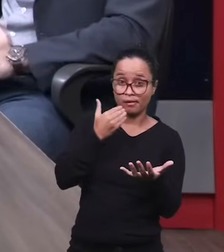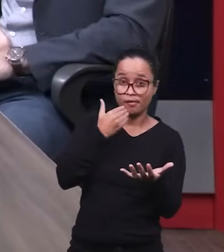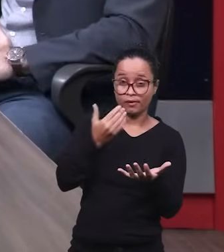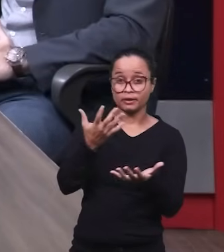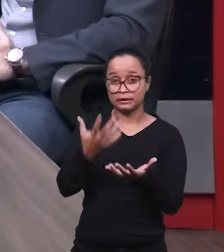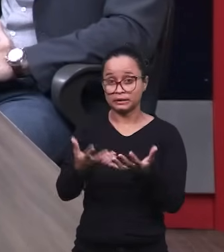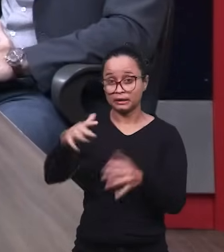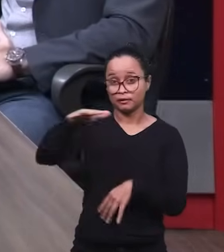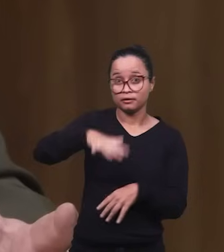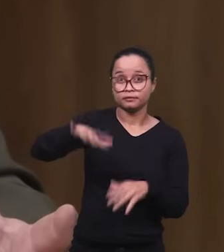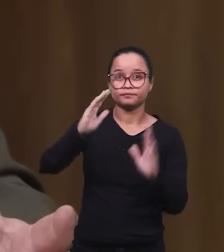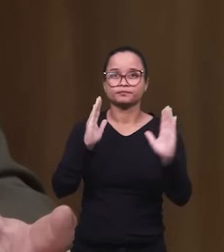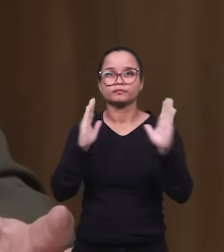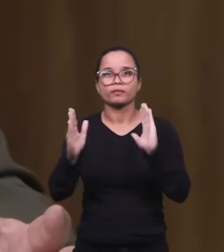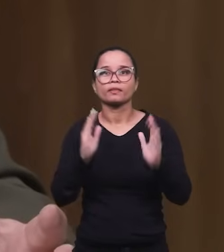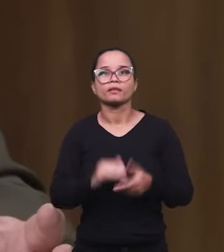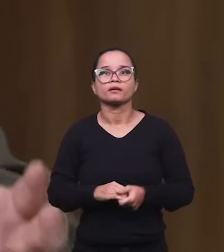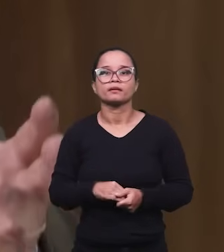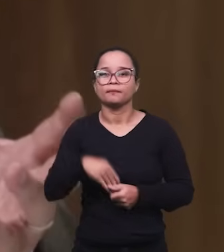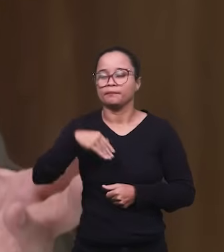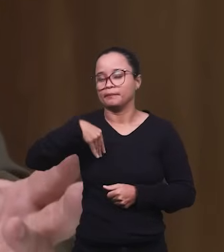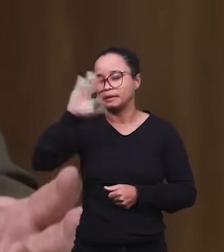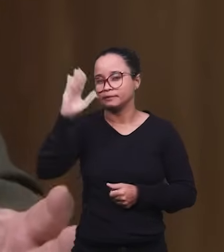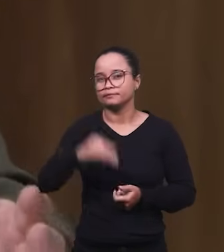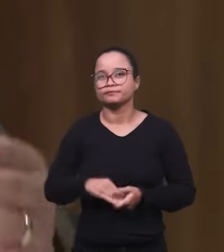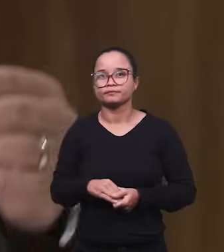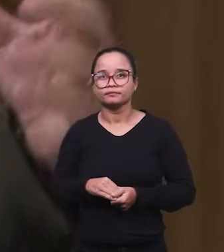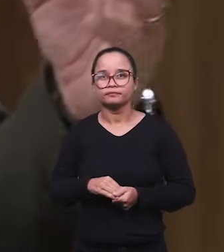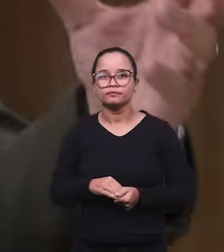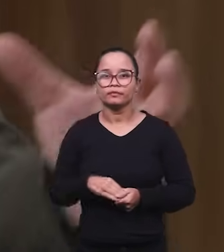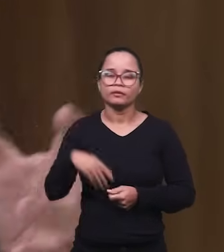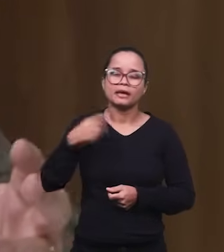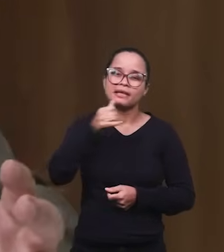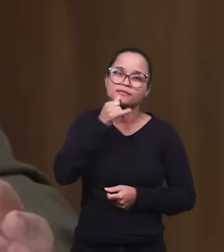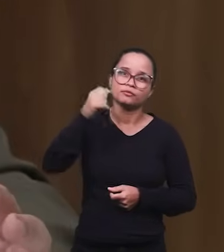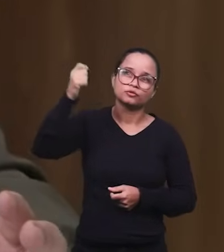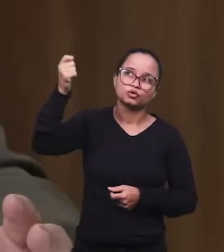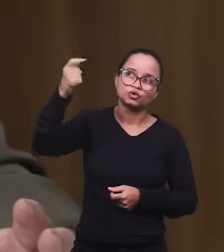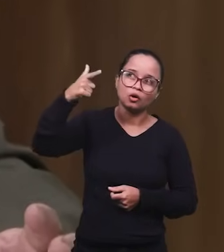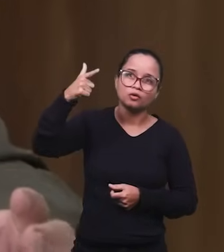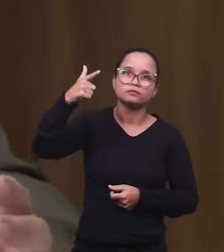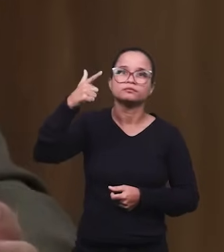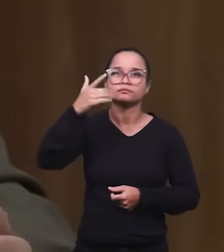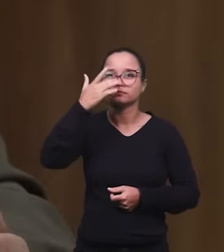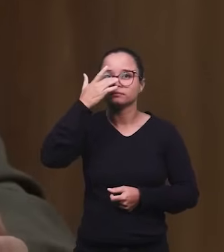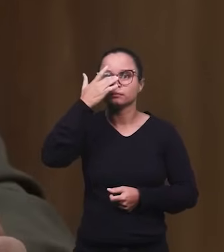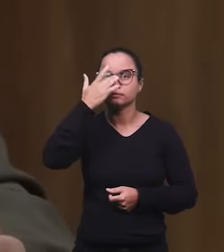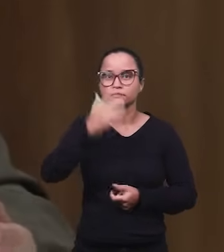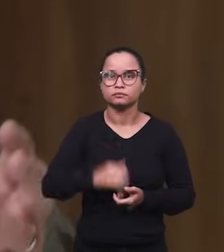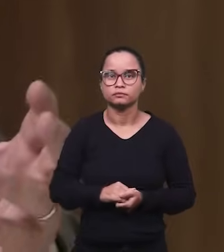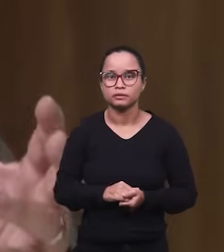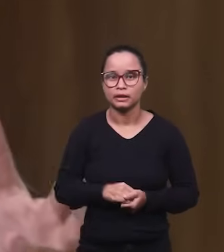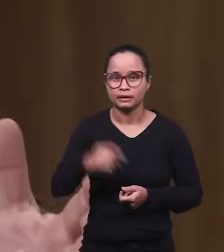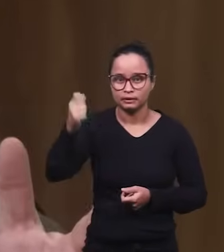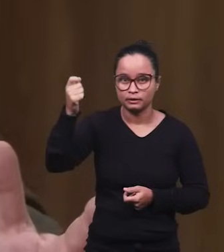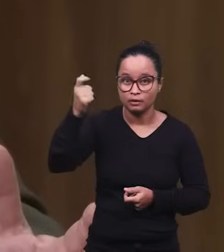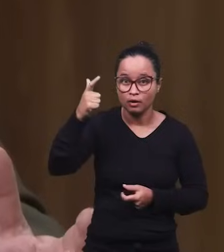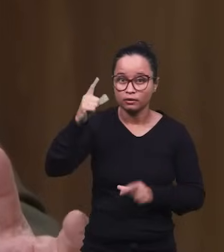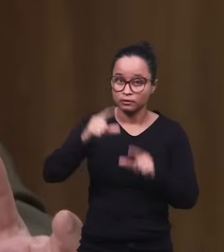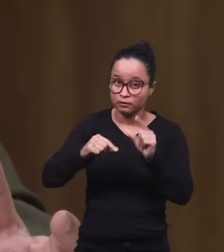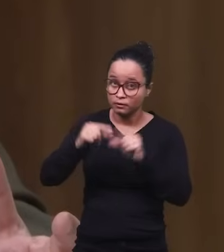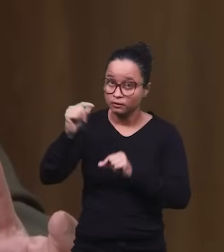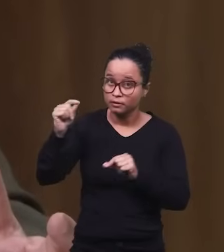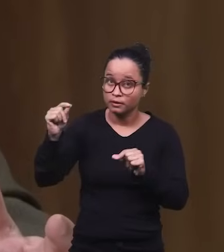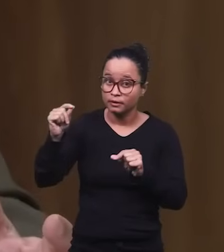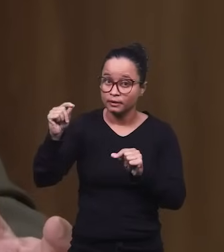espaço-tempo de uma forma muito maior, por exemplo, o Sol é uma estrela, em teoria, pequena